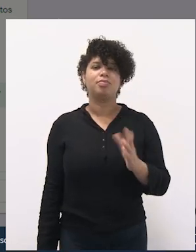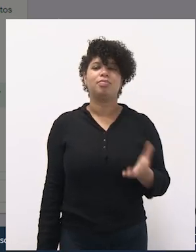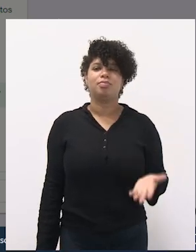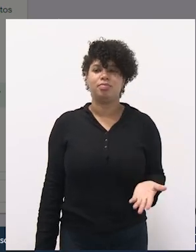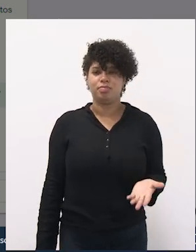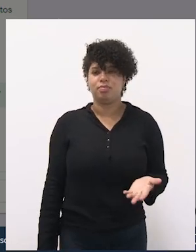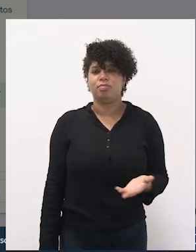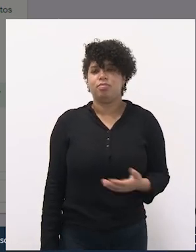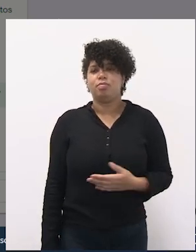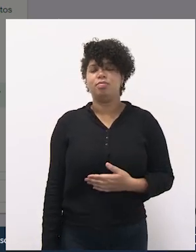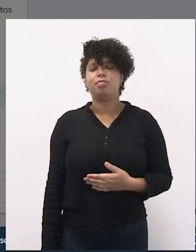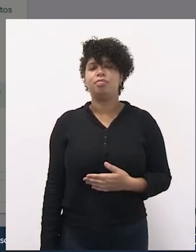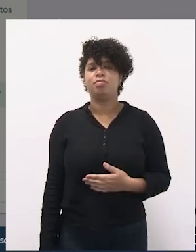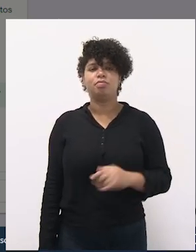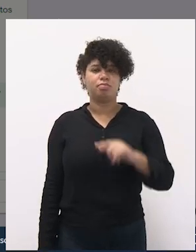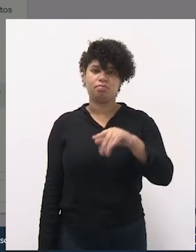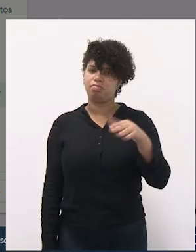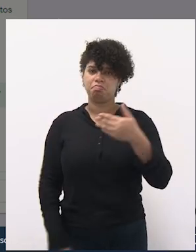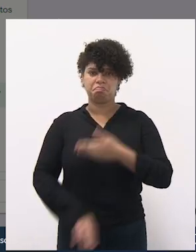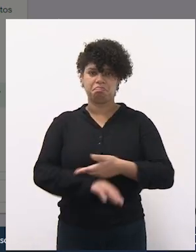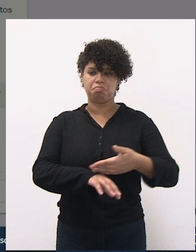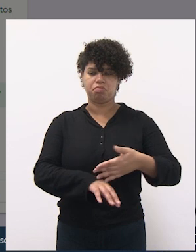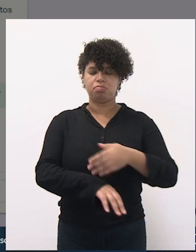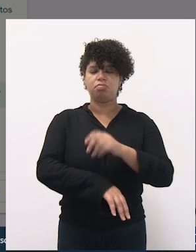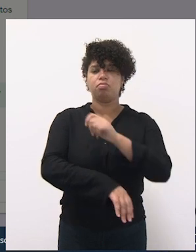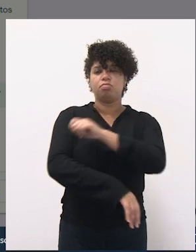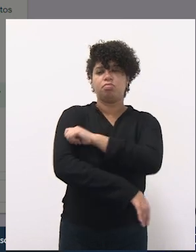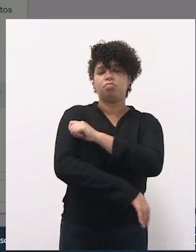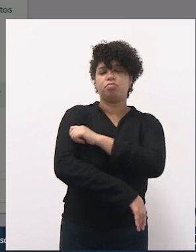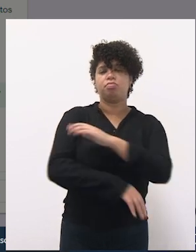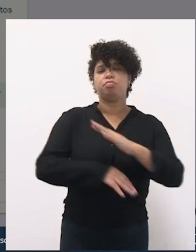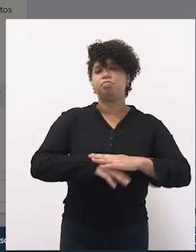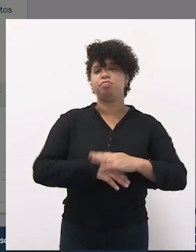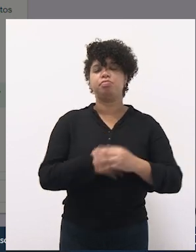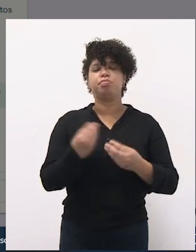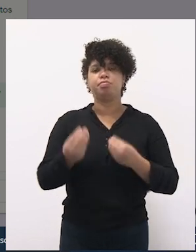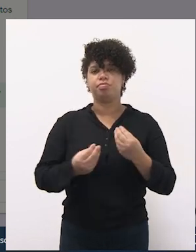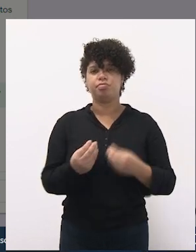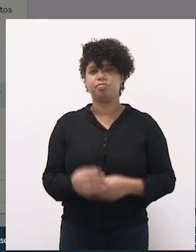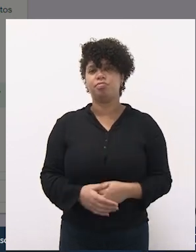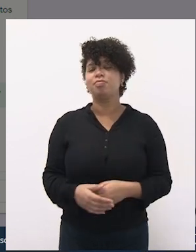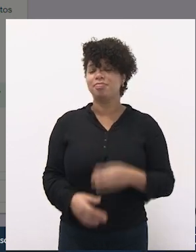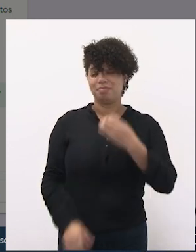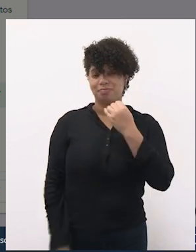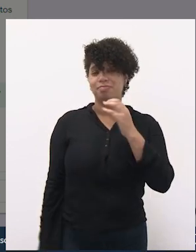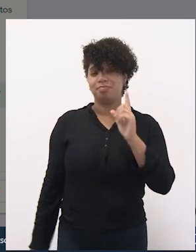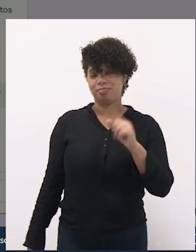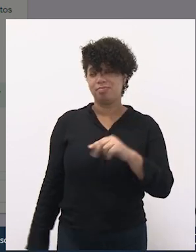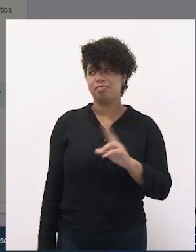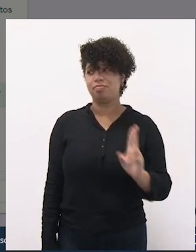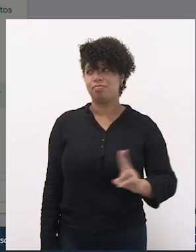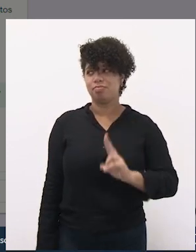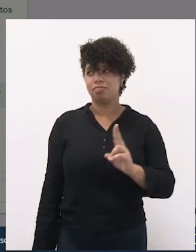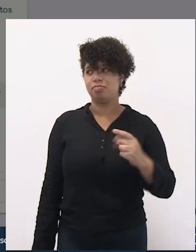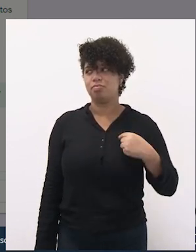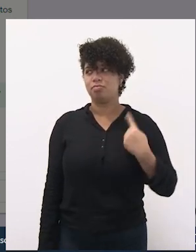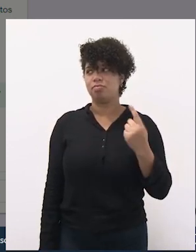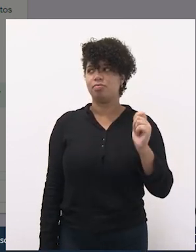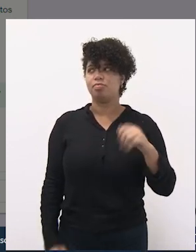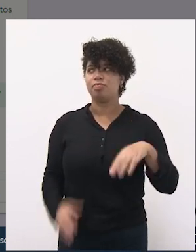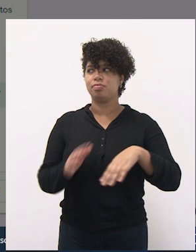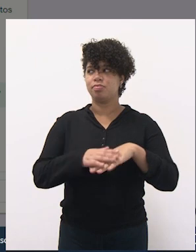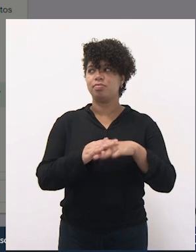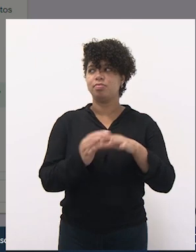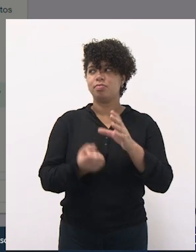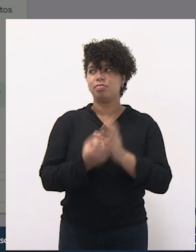como vocês costumam trabalhar com os alunos de vocês. Então, isso aqui é bem bacana, né? A gente pode já criar atividade, se